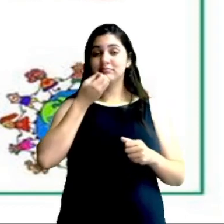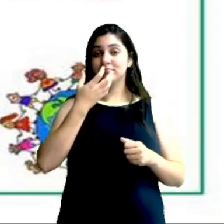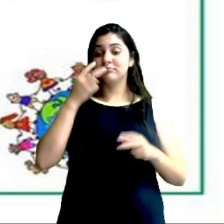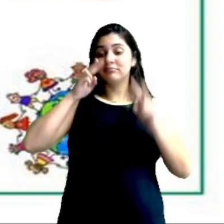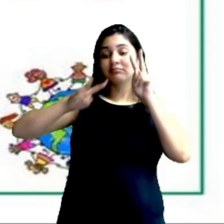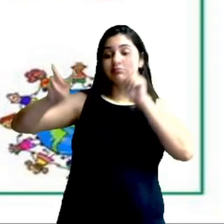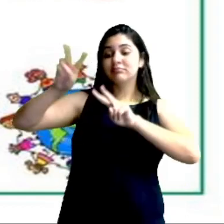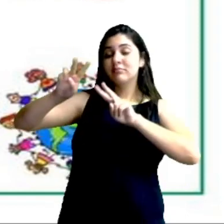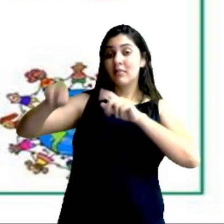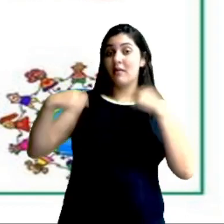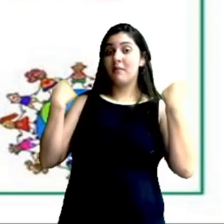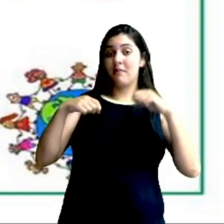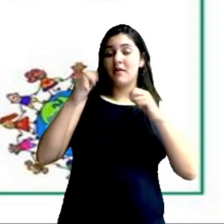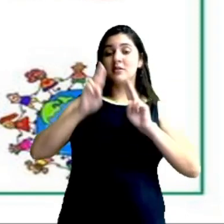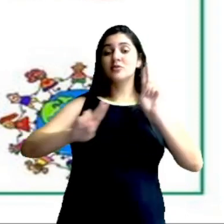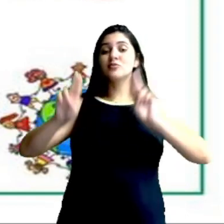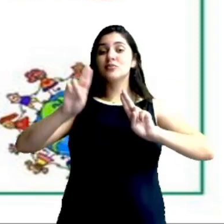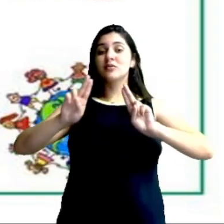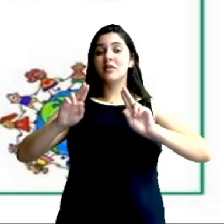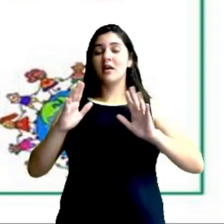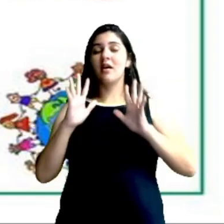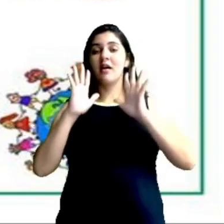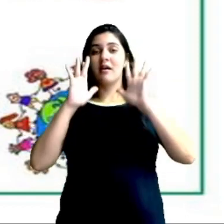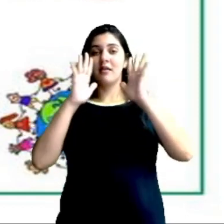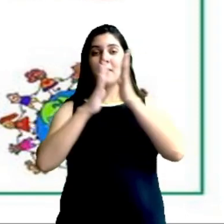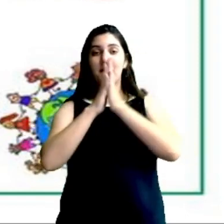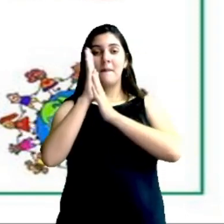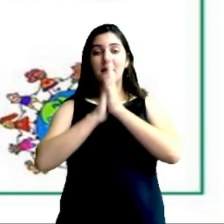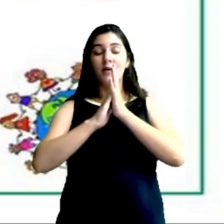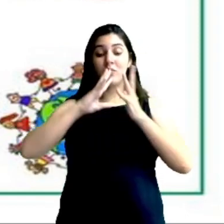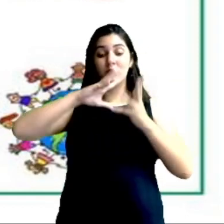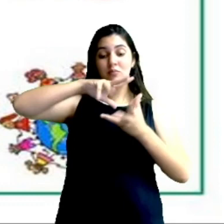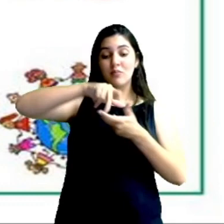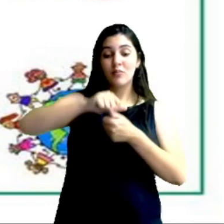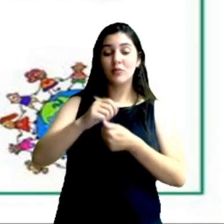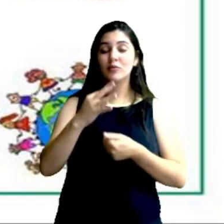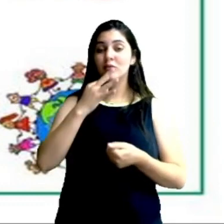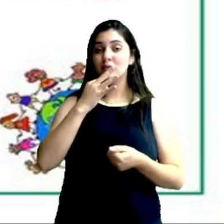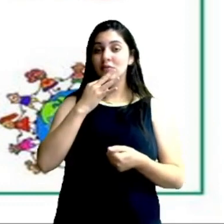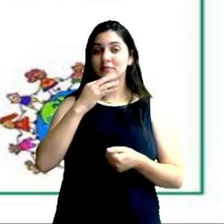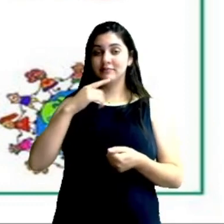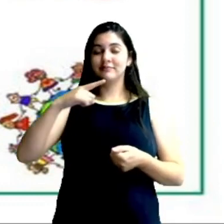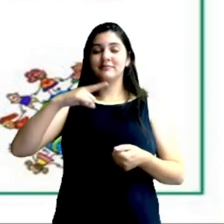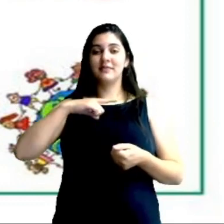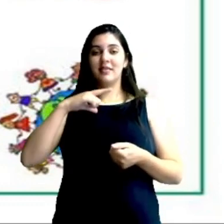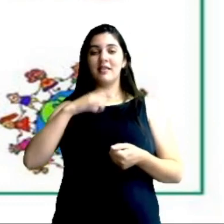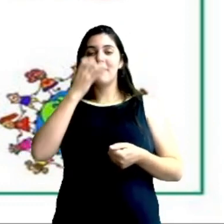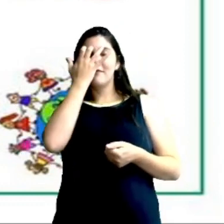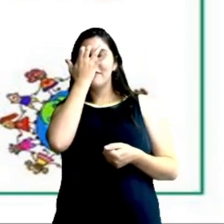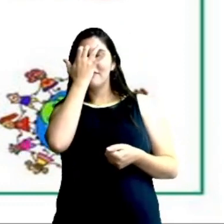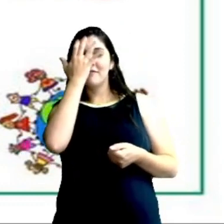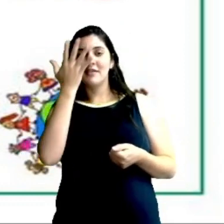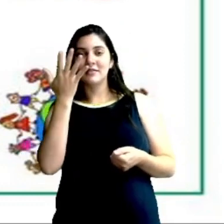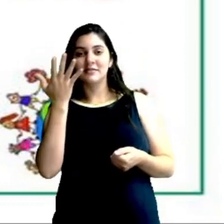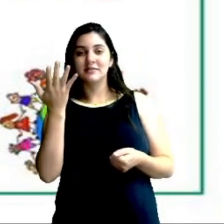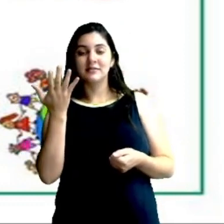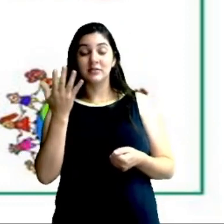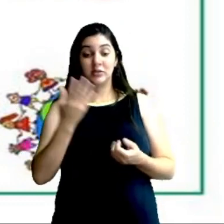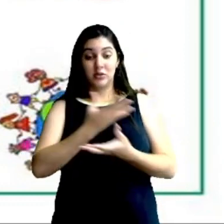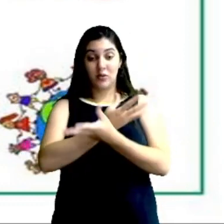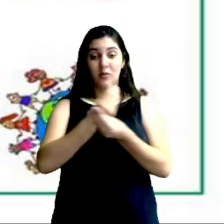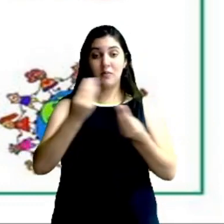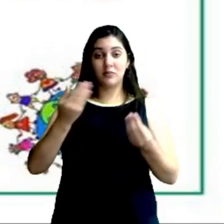ver precisa de usar as mãos para o mundo conhecer é ter facilidade